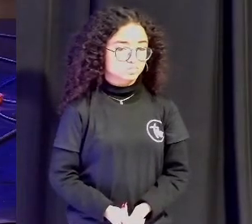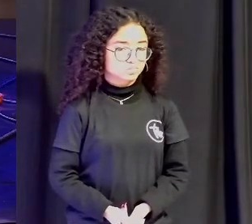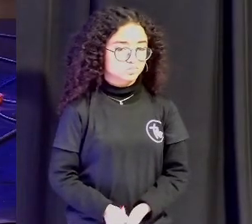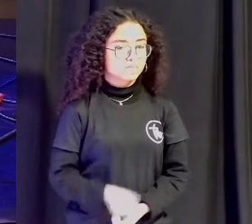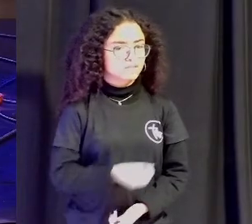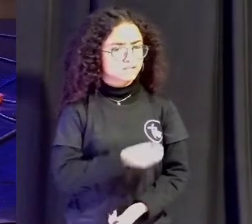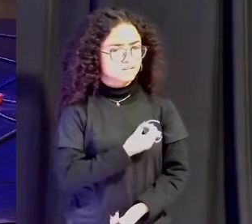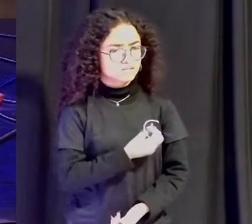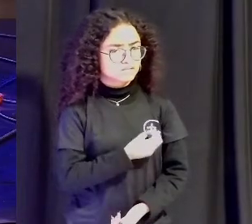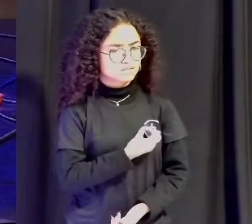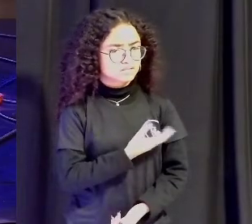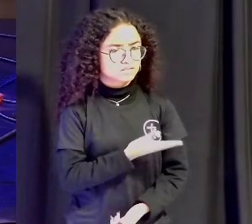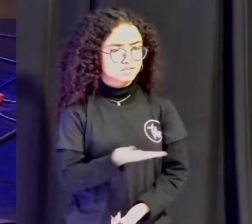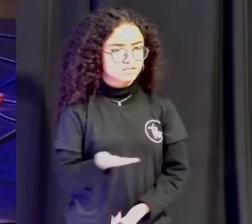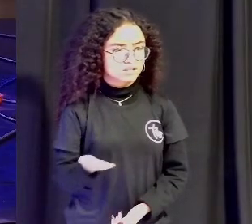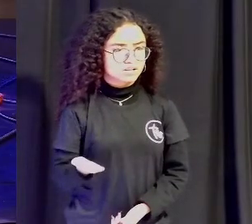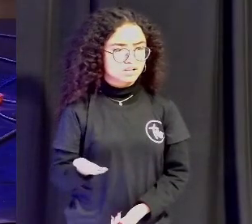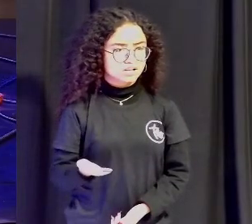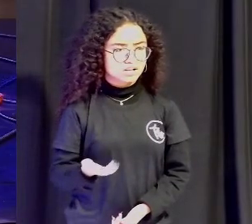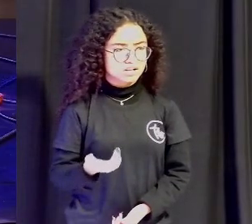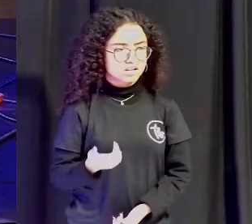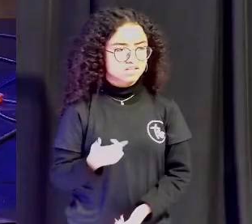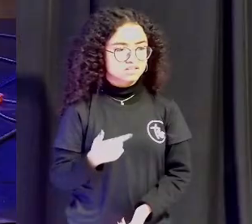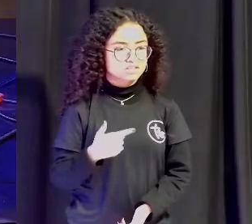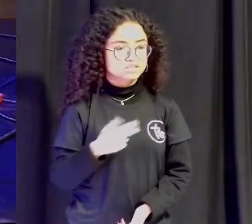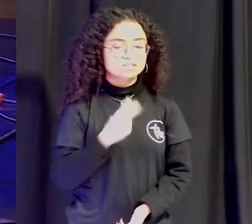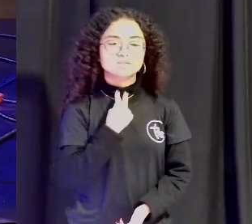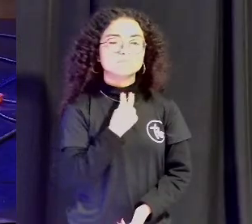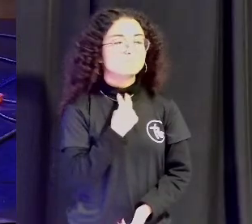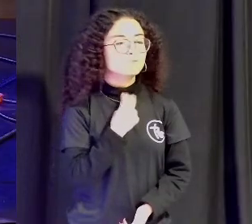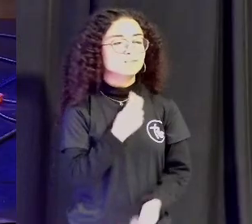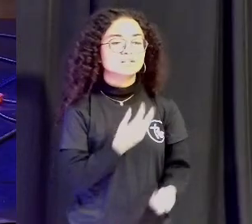a vida de vocês não pode ser a mesma.